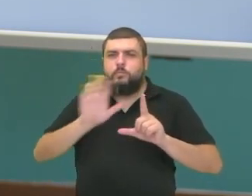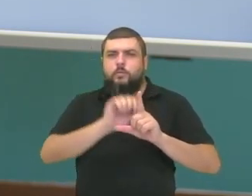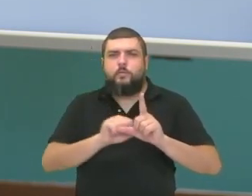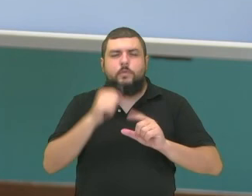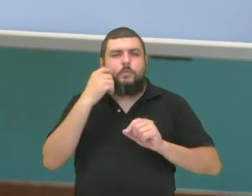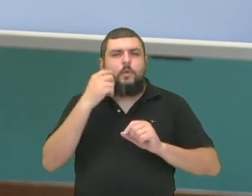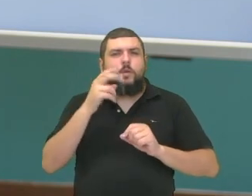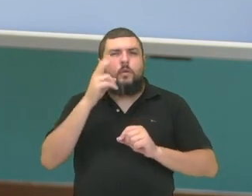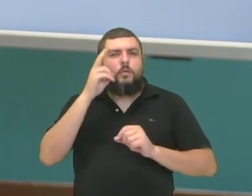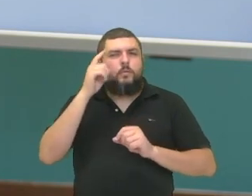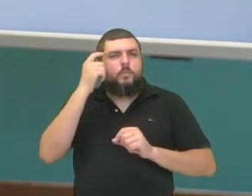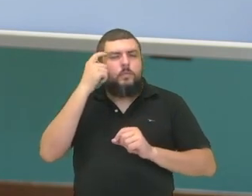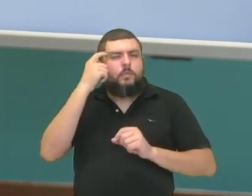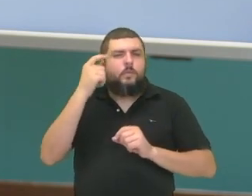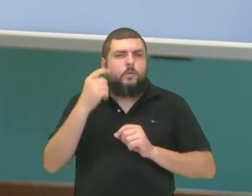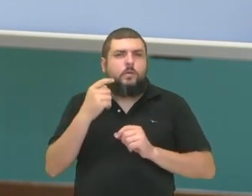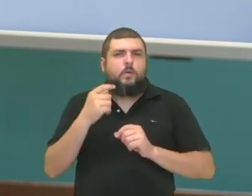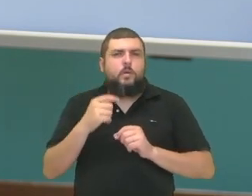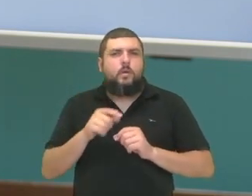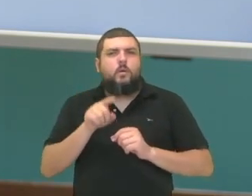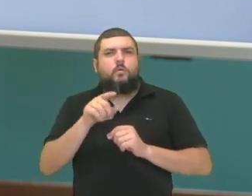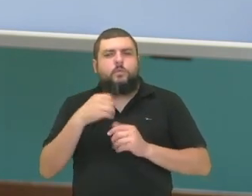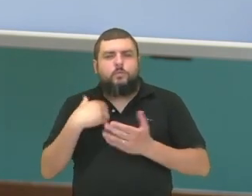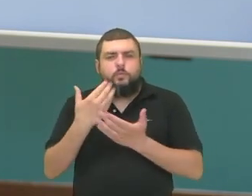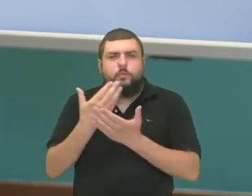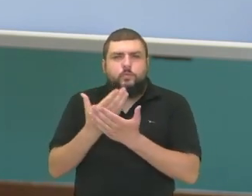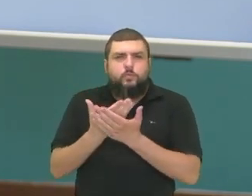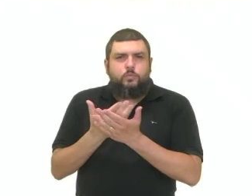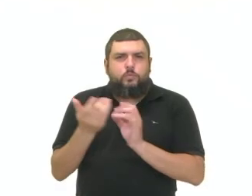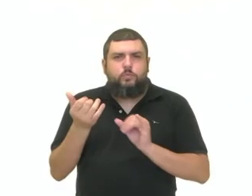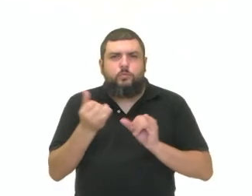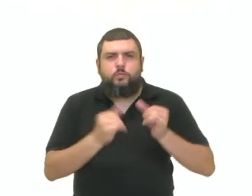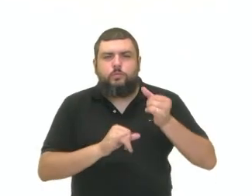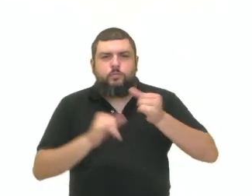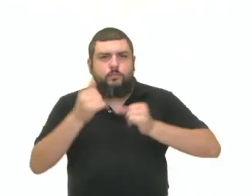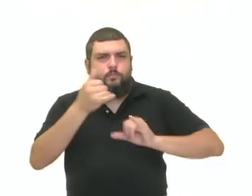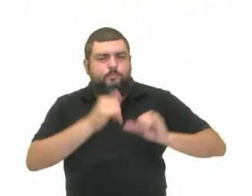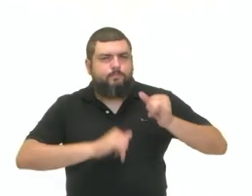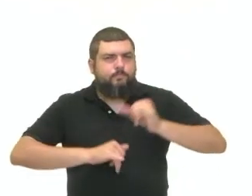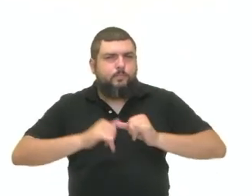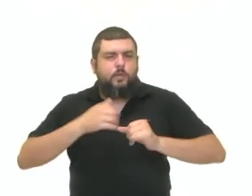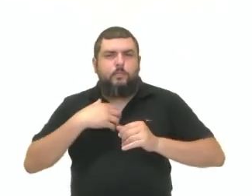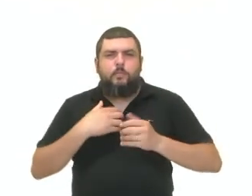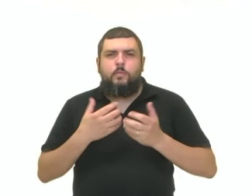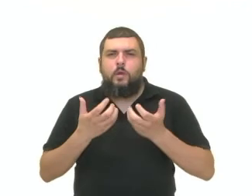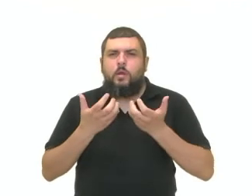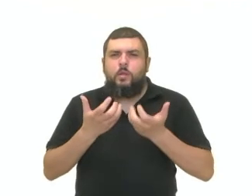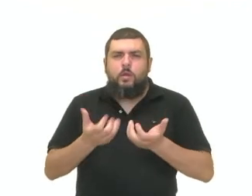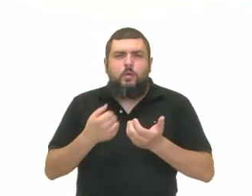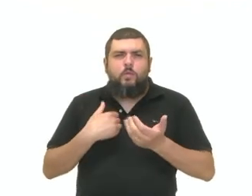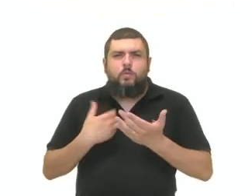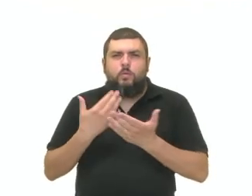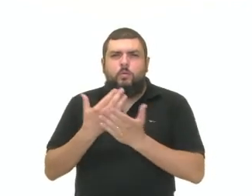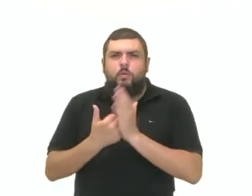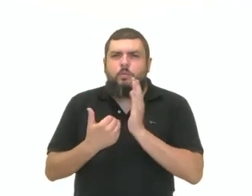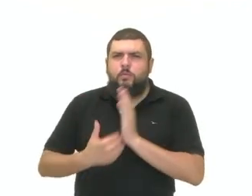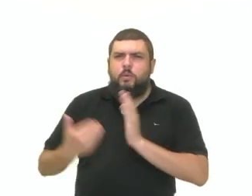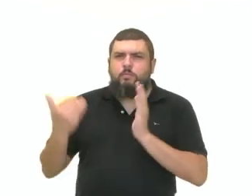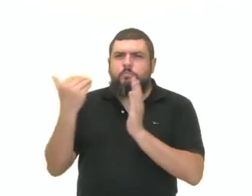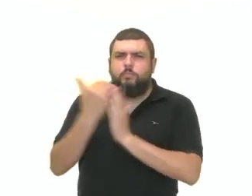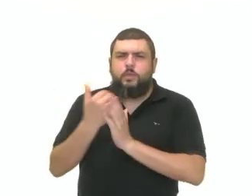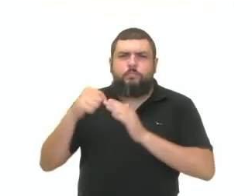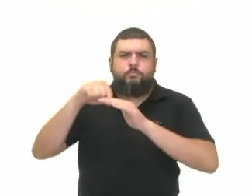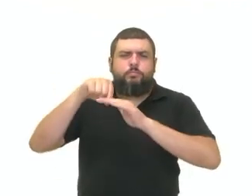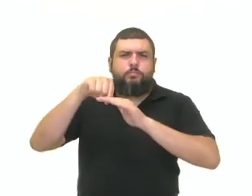está nadando neste oceano da química orgânica. E eu quero que você dê um mergulho.